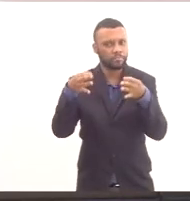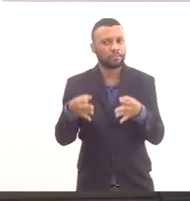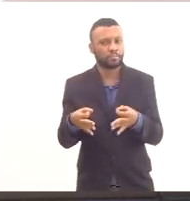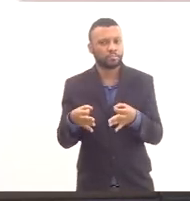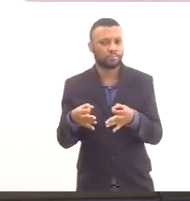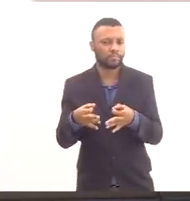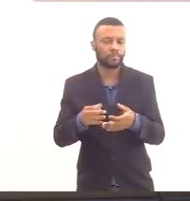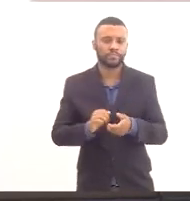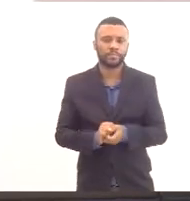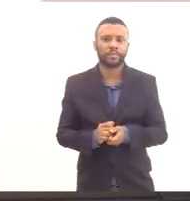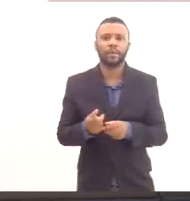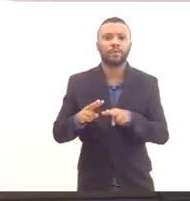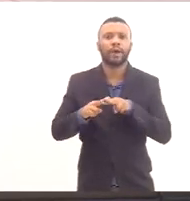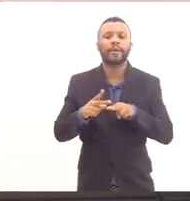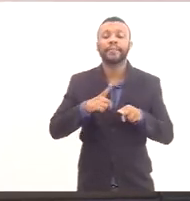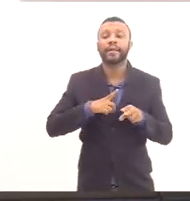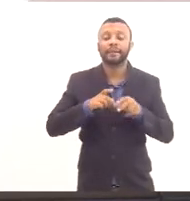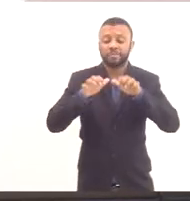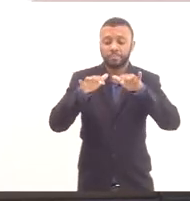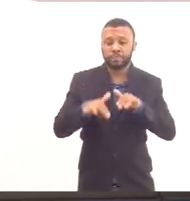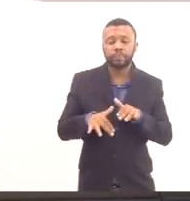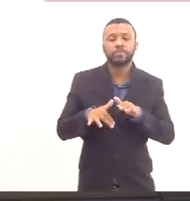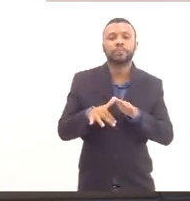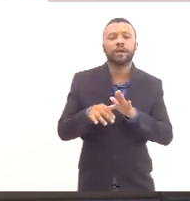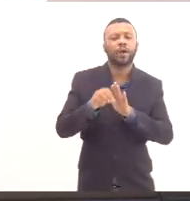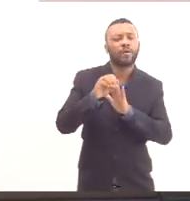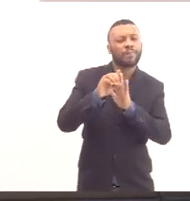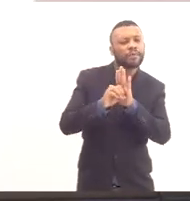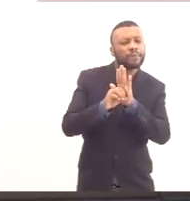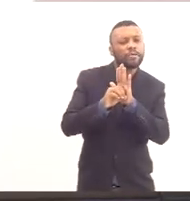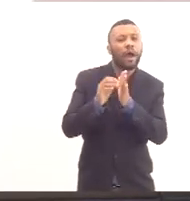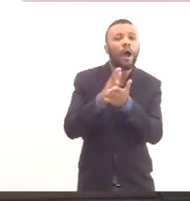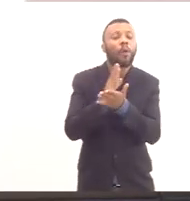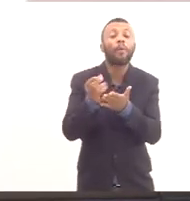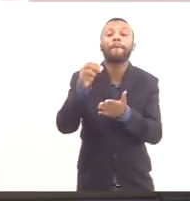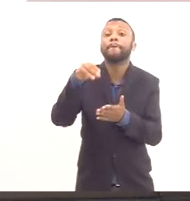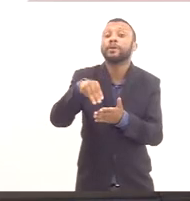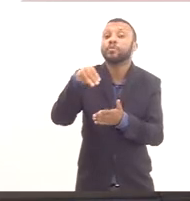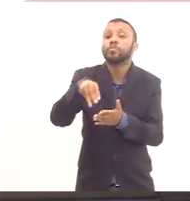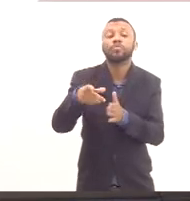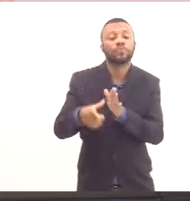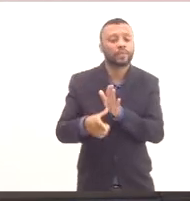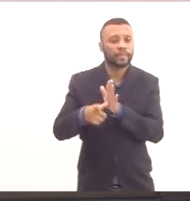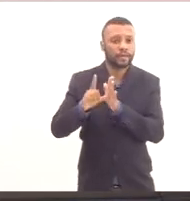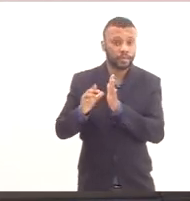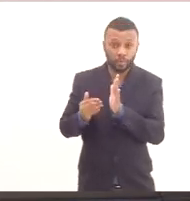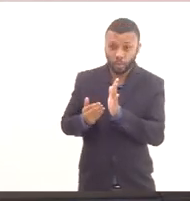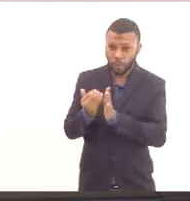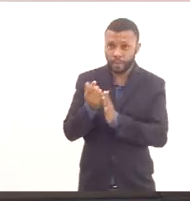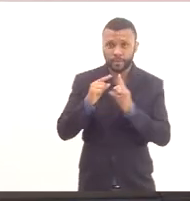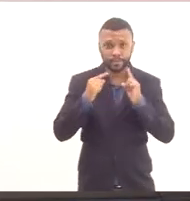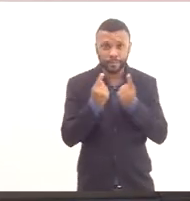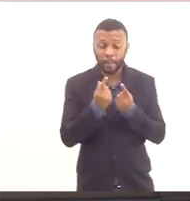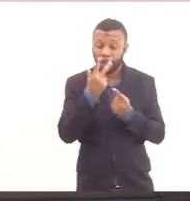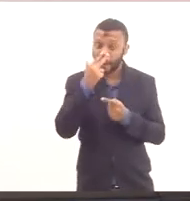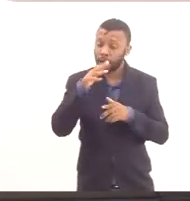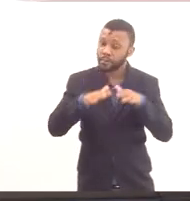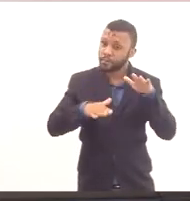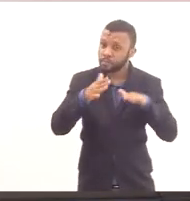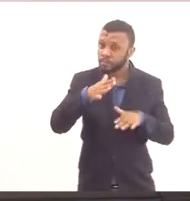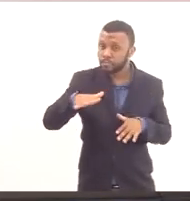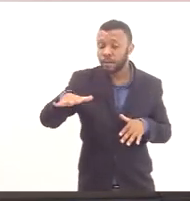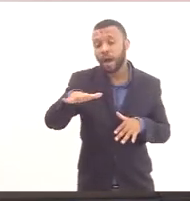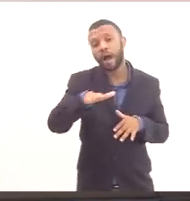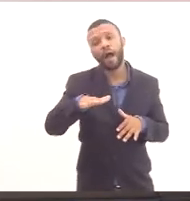é devido ao fato dele ter protocolado alguns minutos atrás pelo menos no campo que diz